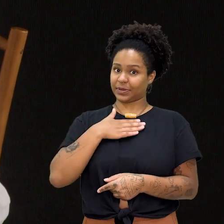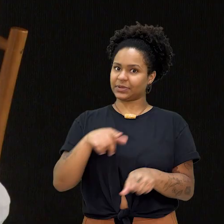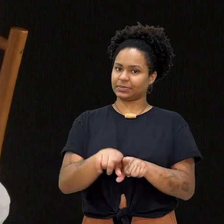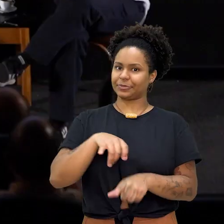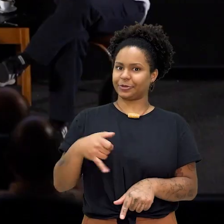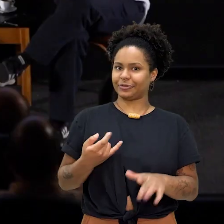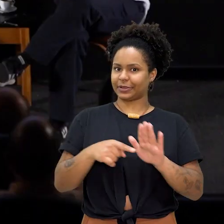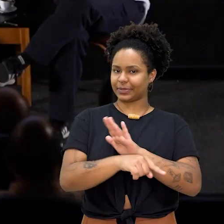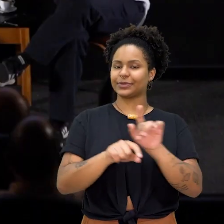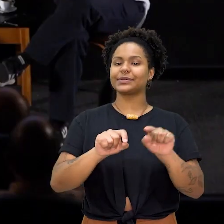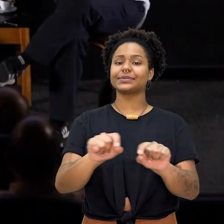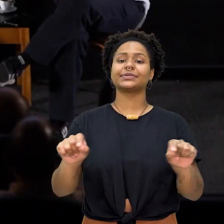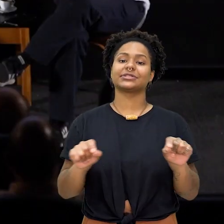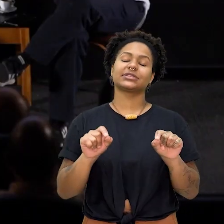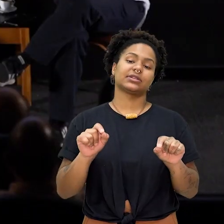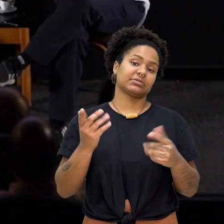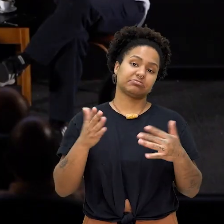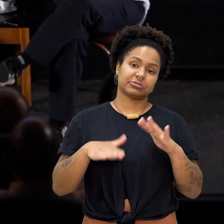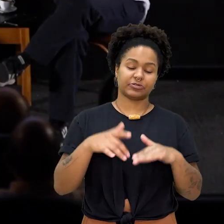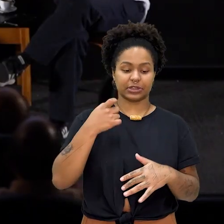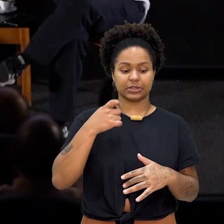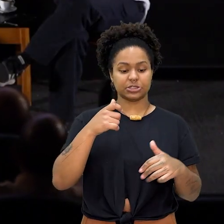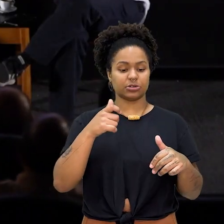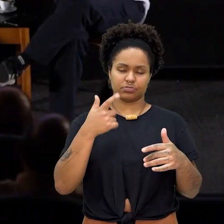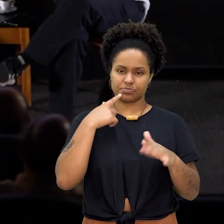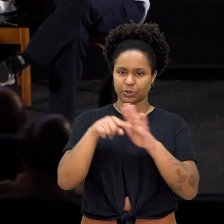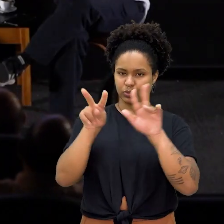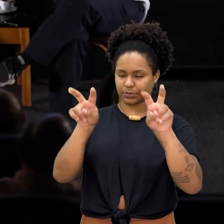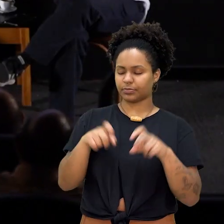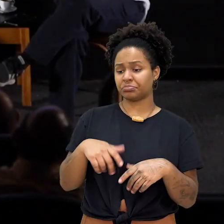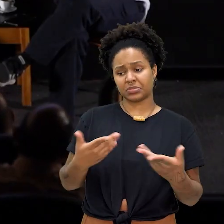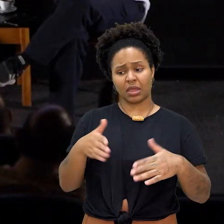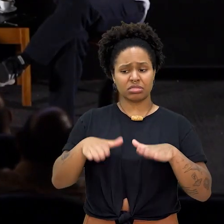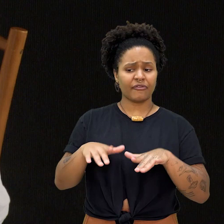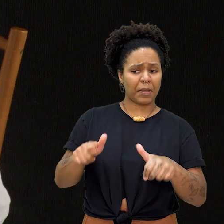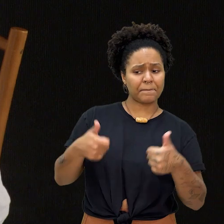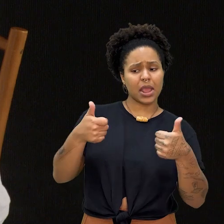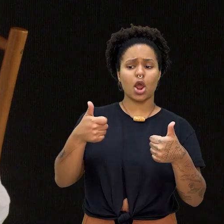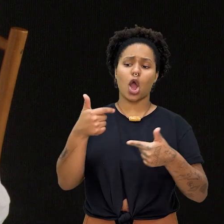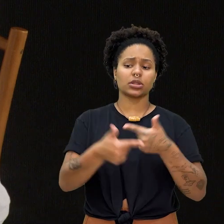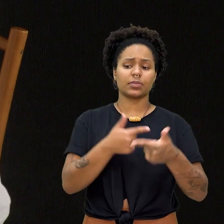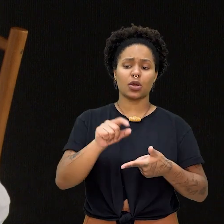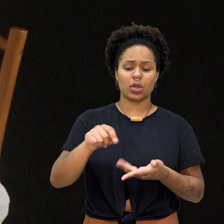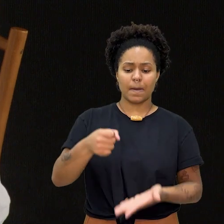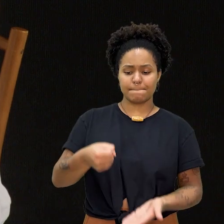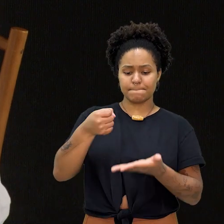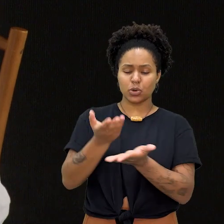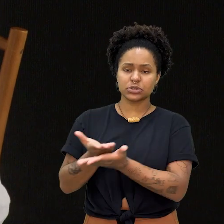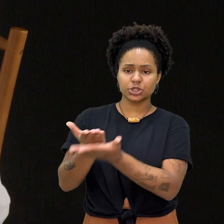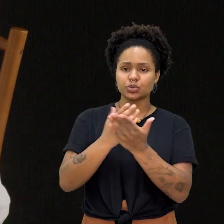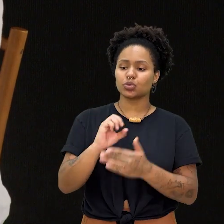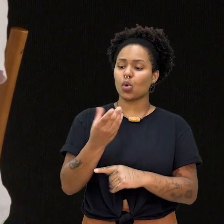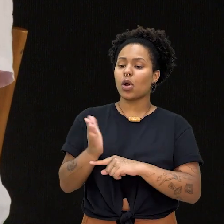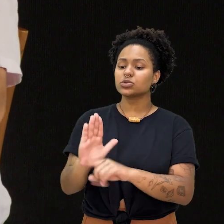mim, que é a pergunta do... Talvez... né, não seja melhor você trabalhar com uma bolsa de estudo, ou